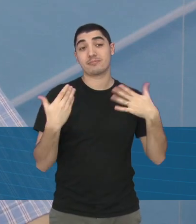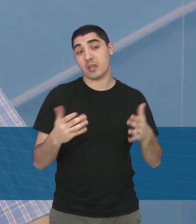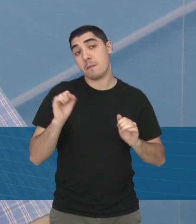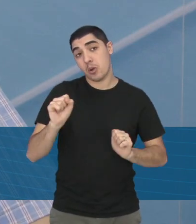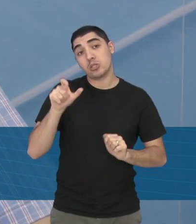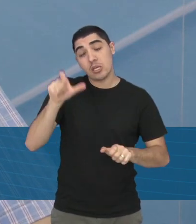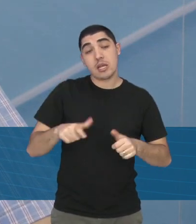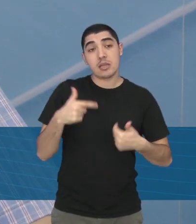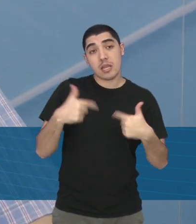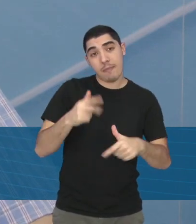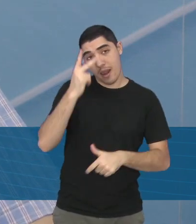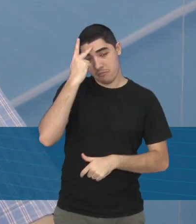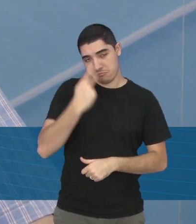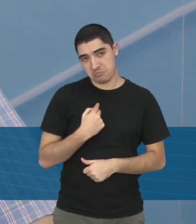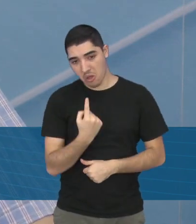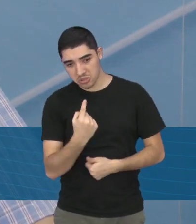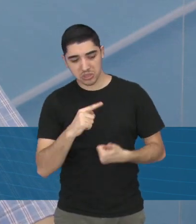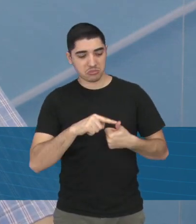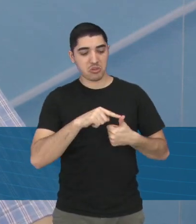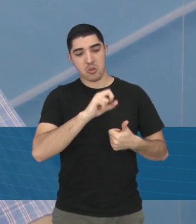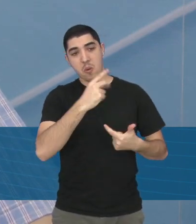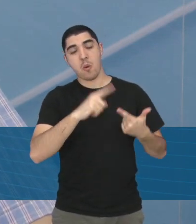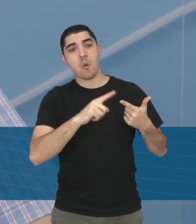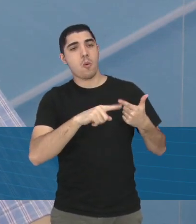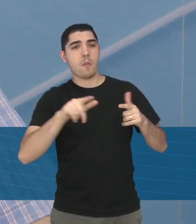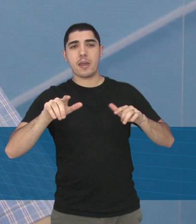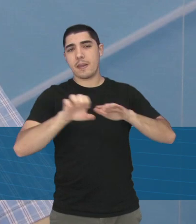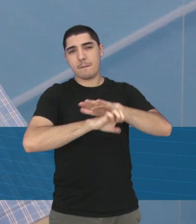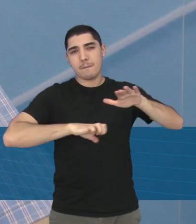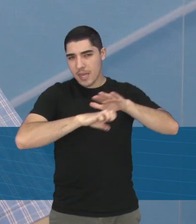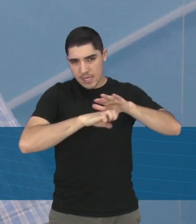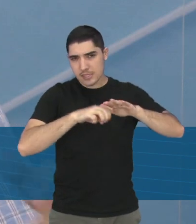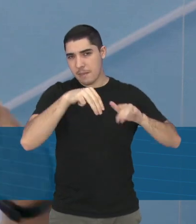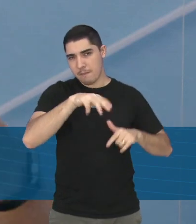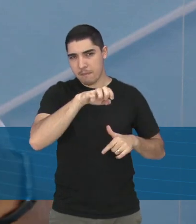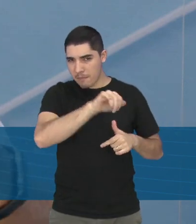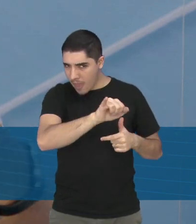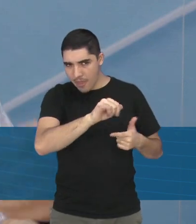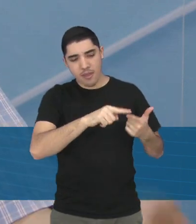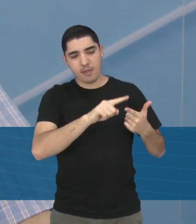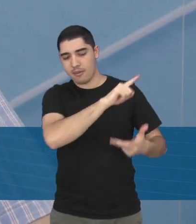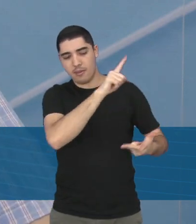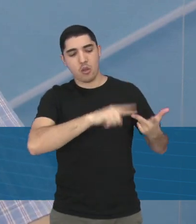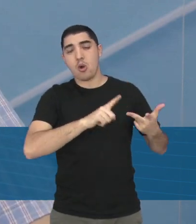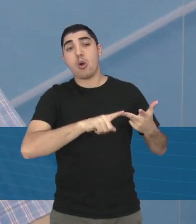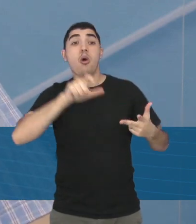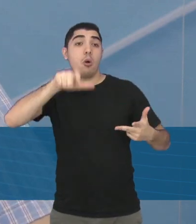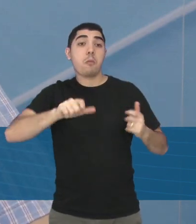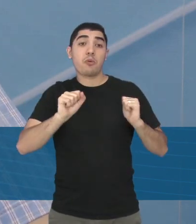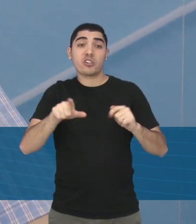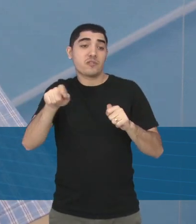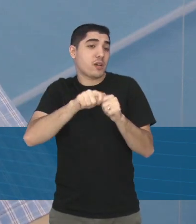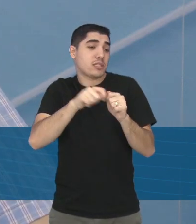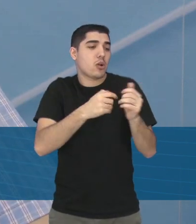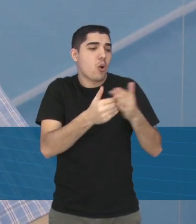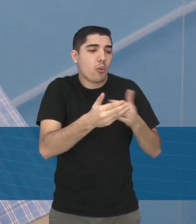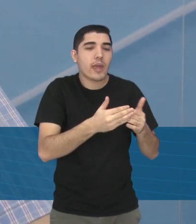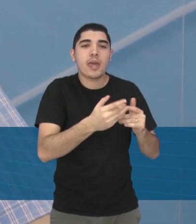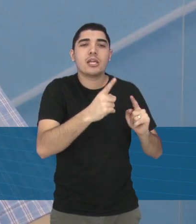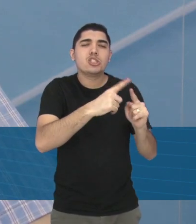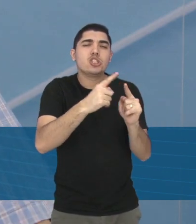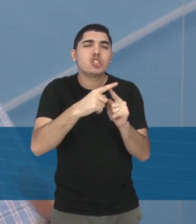num trabalhador autônomo, numa microempresa, num prestador de serviço, num produtor industrial, alguma coisa nesse sentido, fabricando alguma